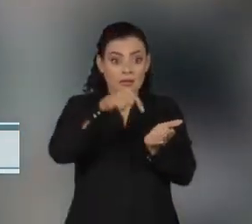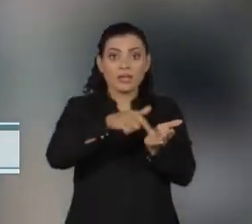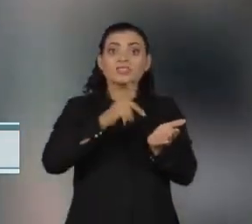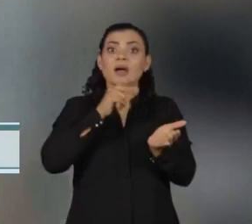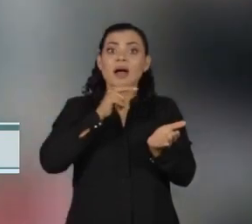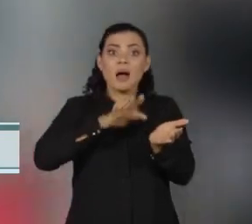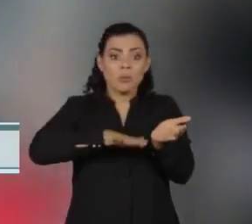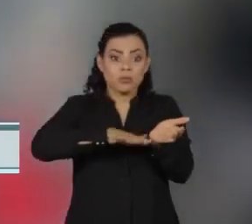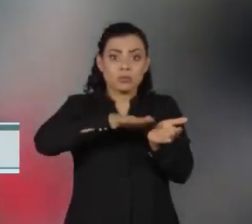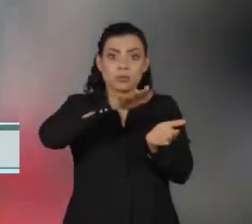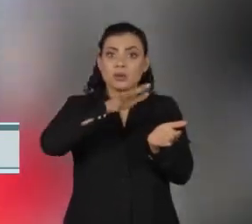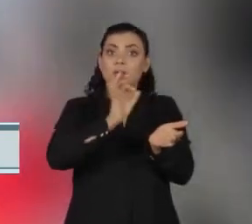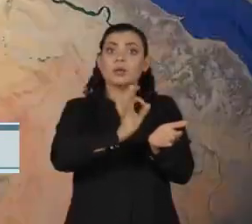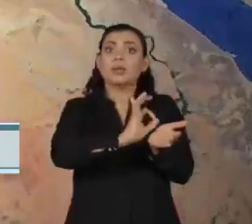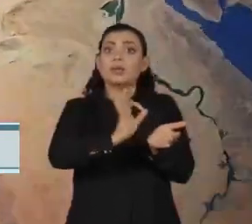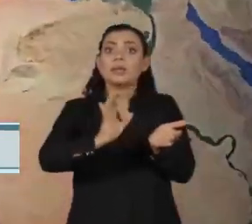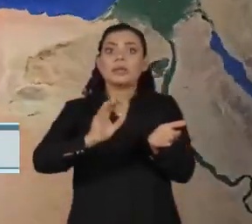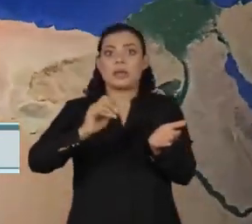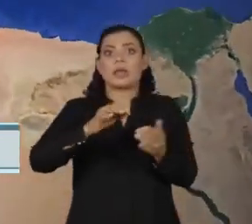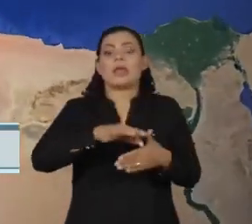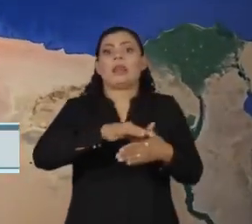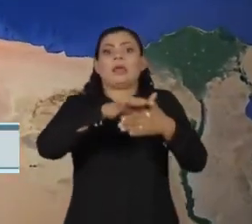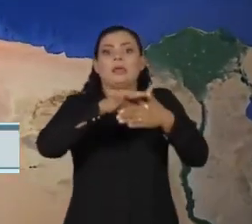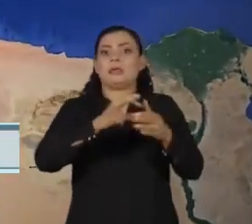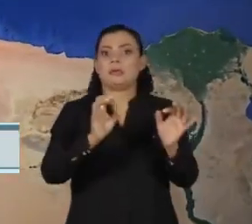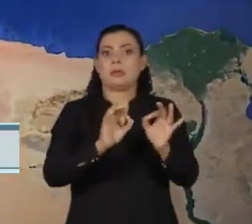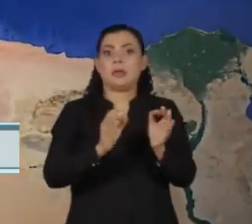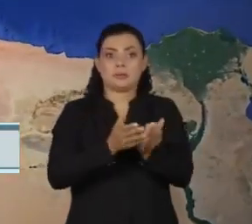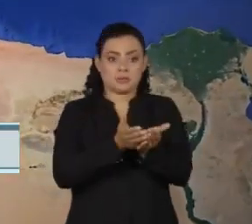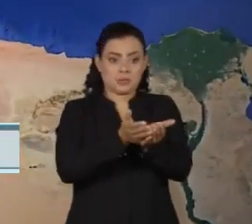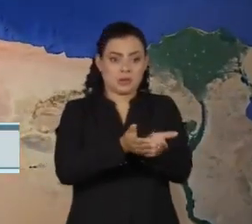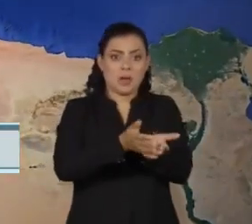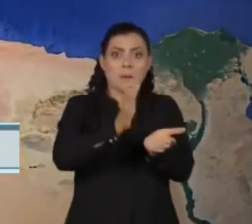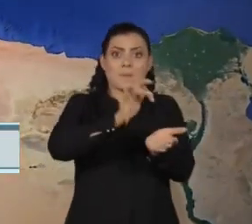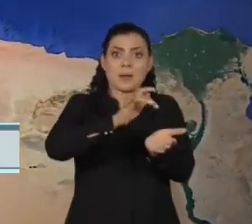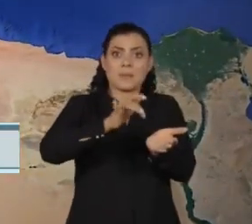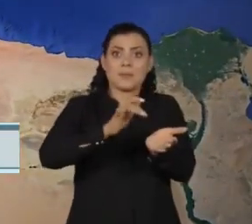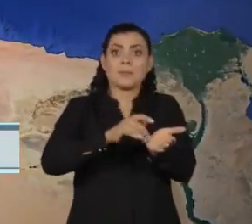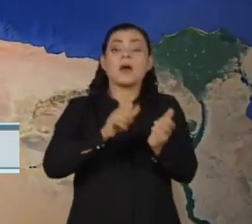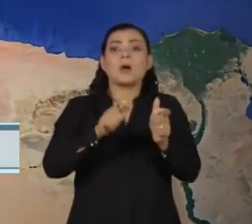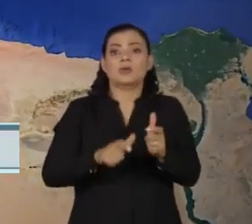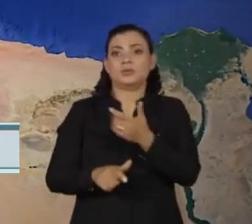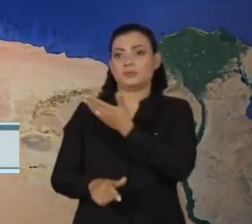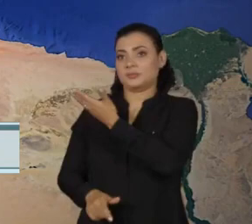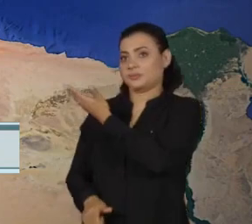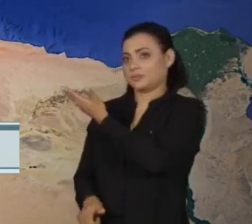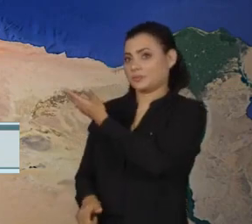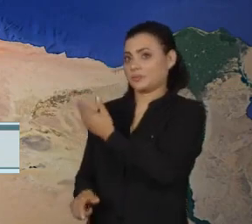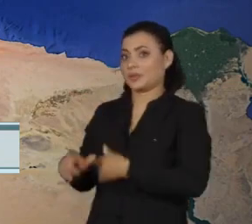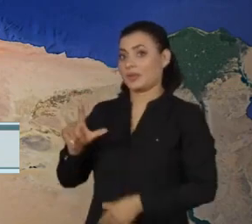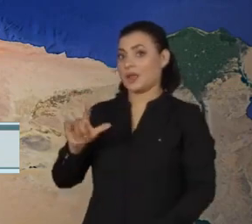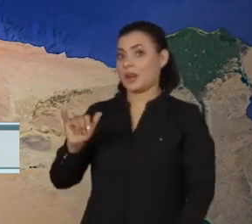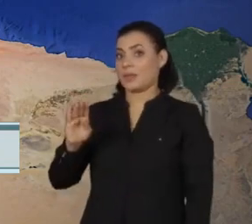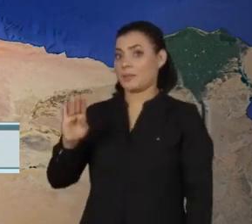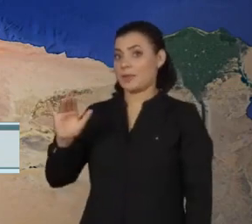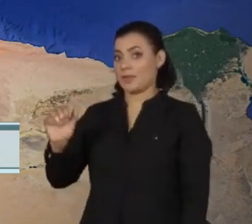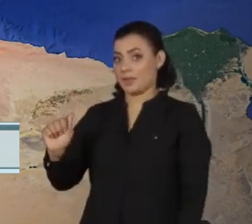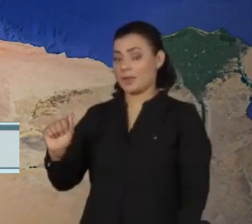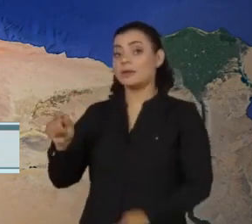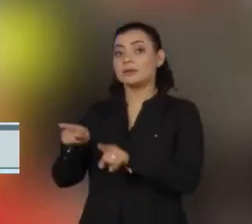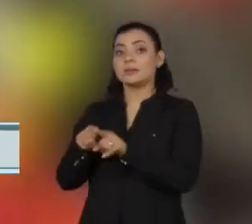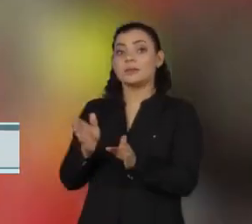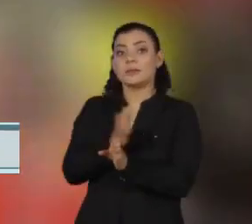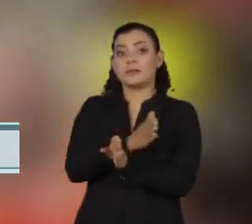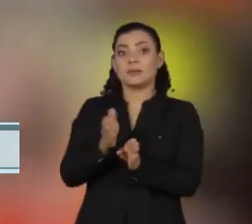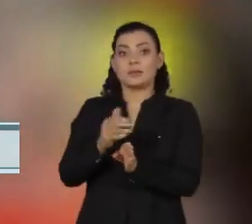inundada e não existe ninguém no comando o barco cheio de imigrantes saiu de tobrunco na Líbia e ficou a deriva entre a